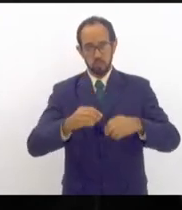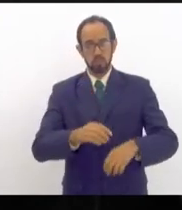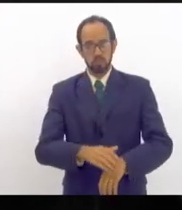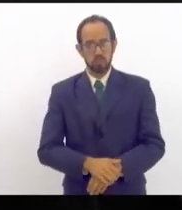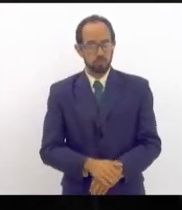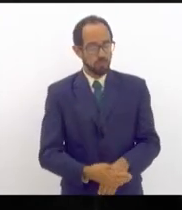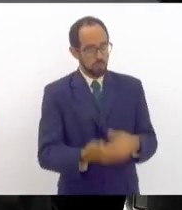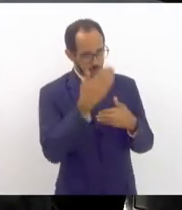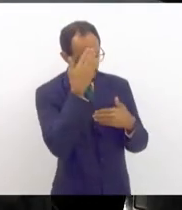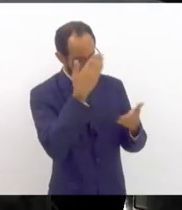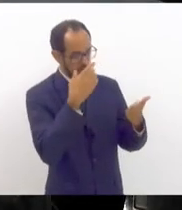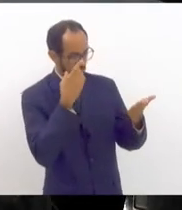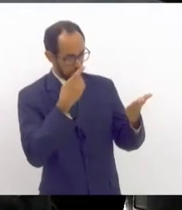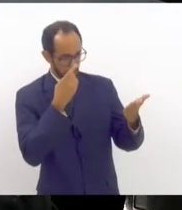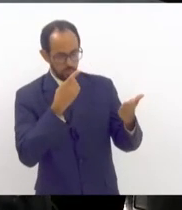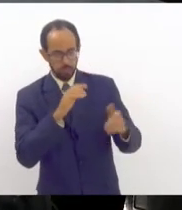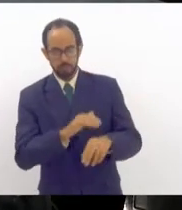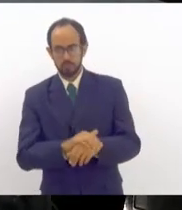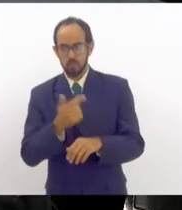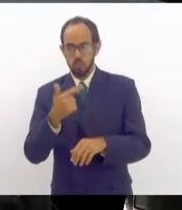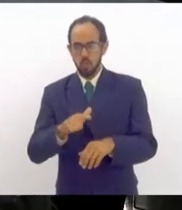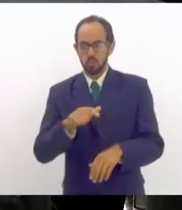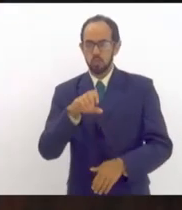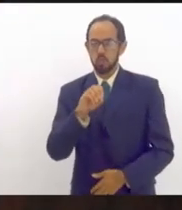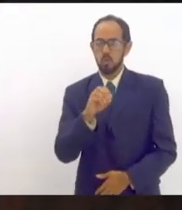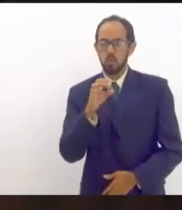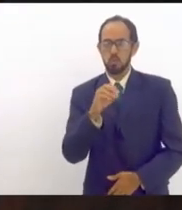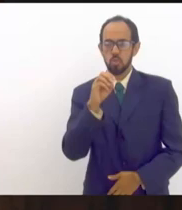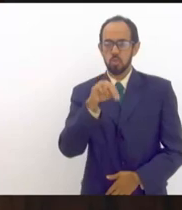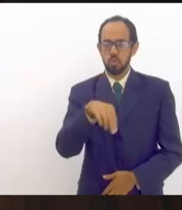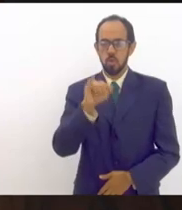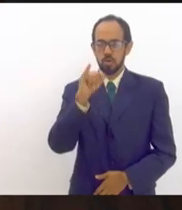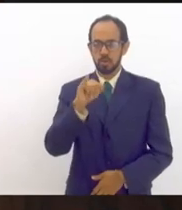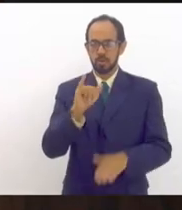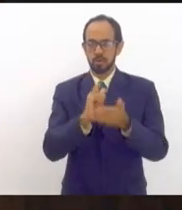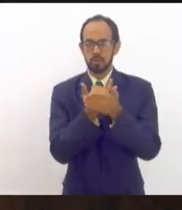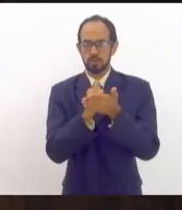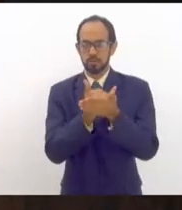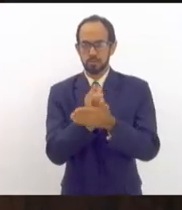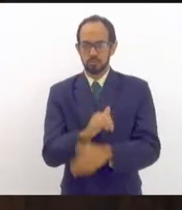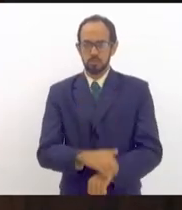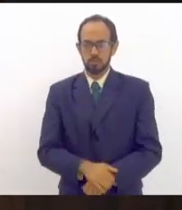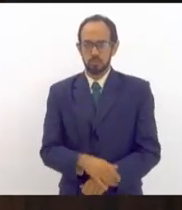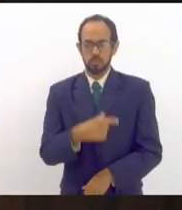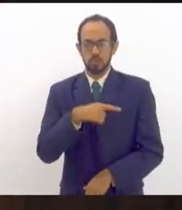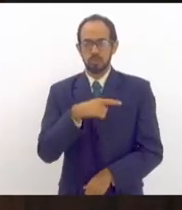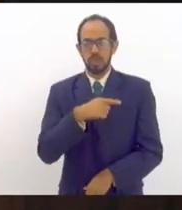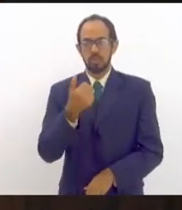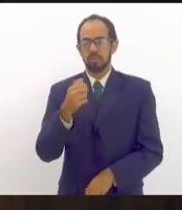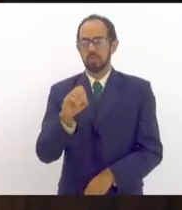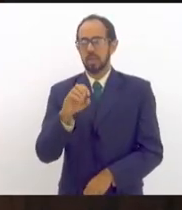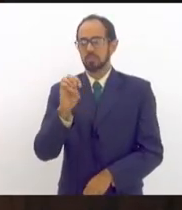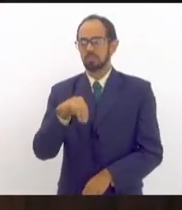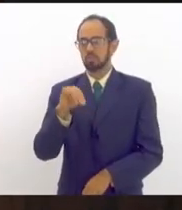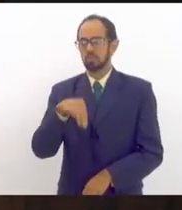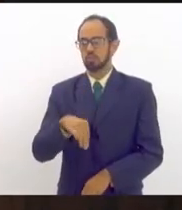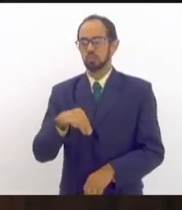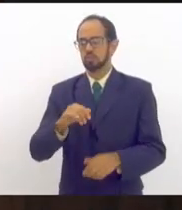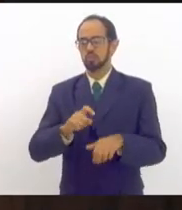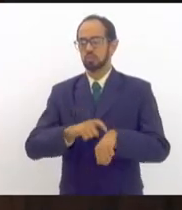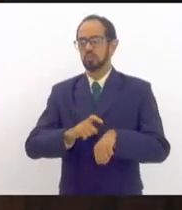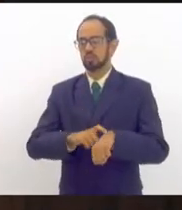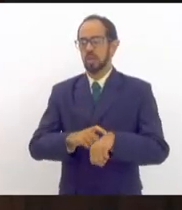Deputado próximo era do escritório Antônio de Paula você nem se dispõe de 10 minutos no tempo